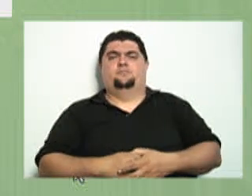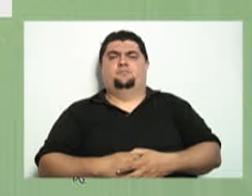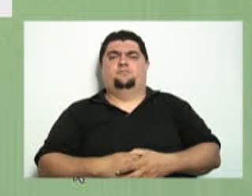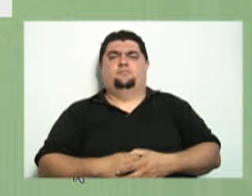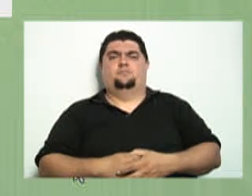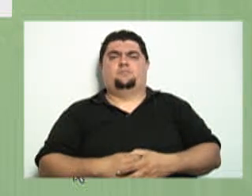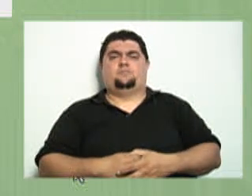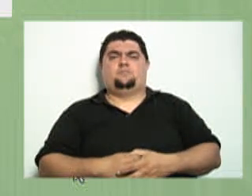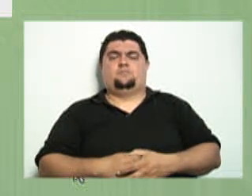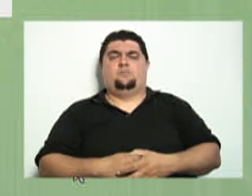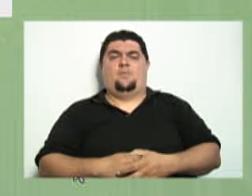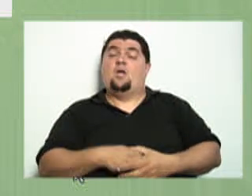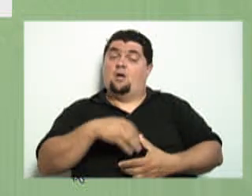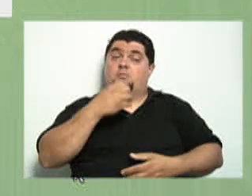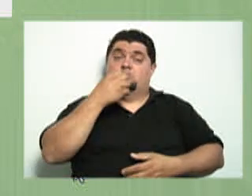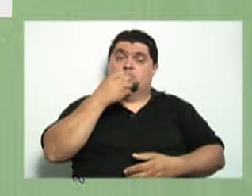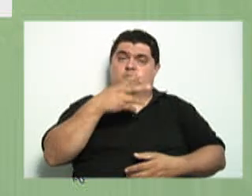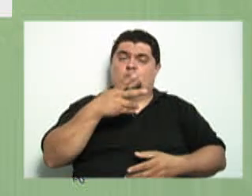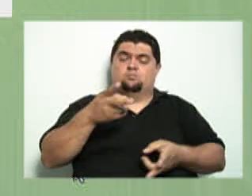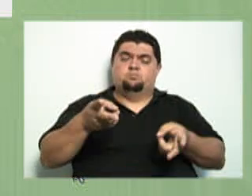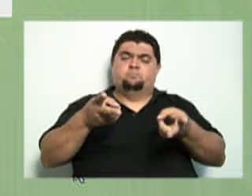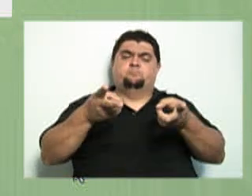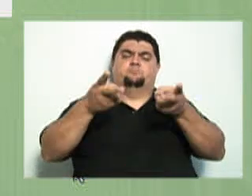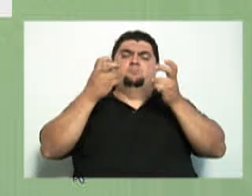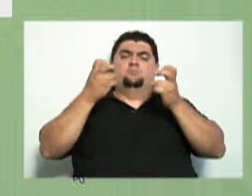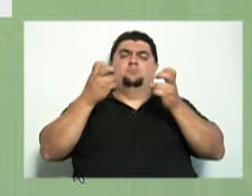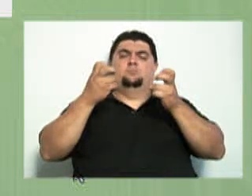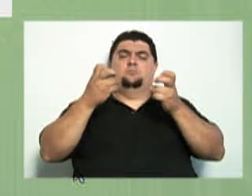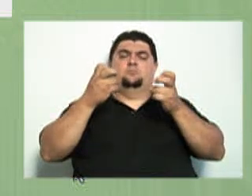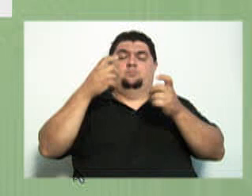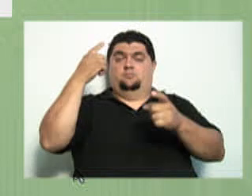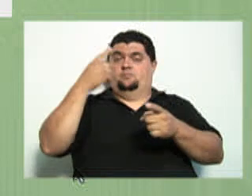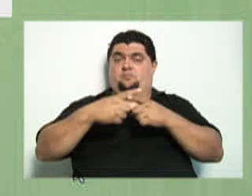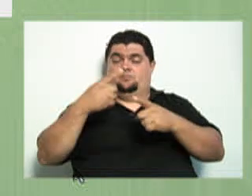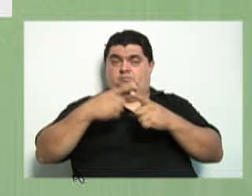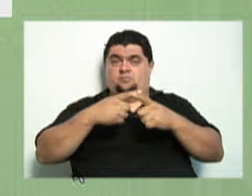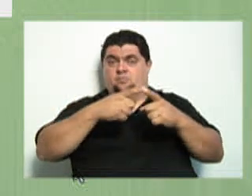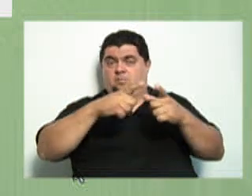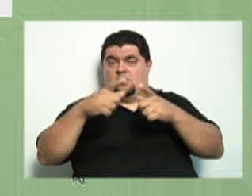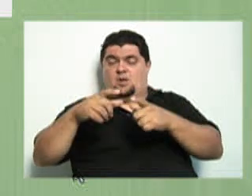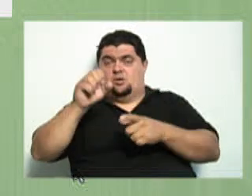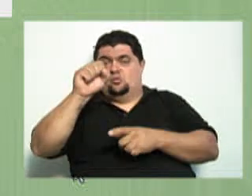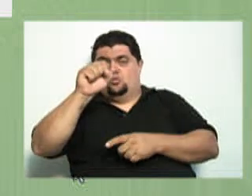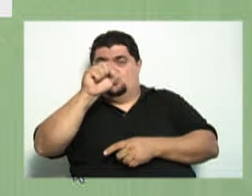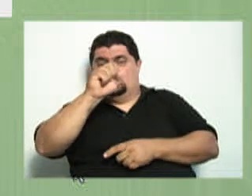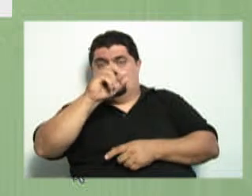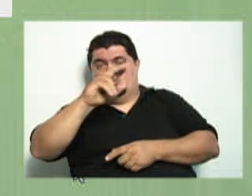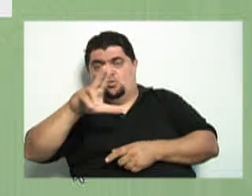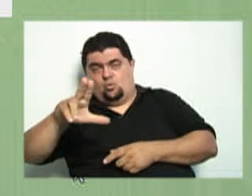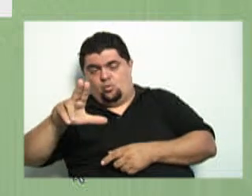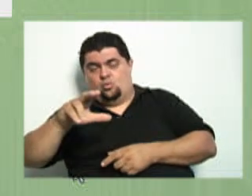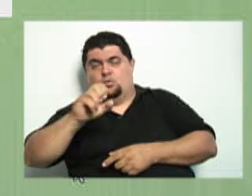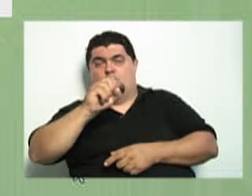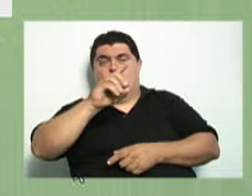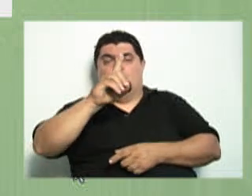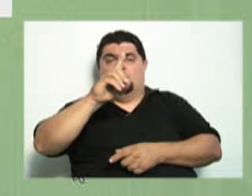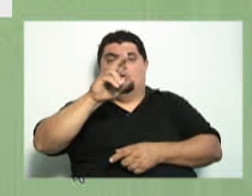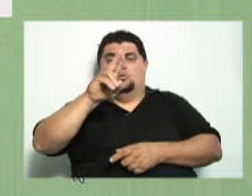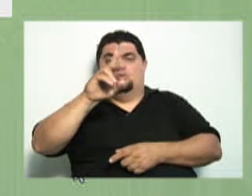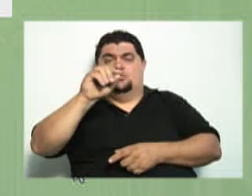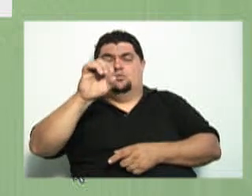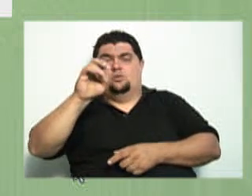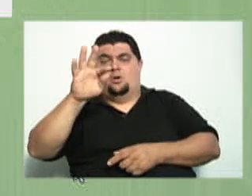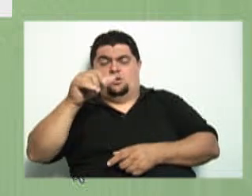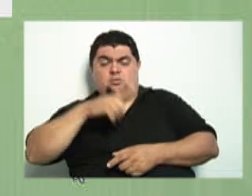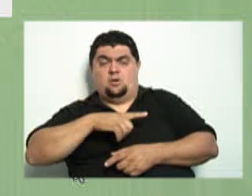Então, é bom fazer essa leitura que nessas regiões do sul, sudeste, que têm mais pontos azuis e